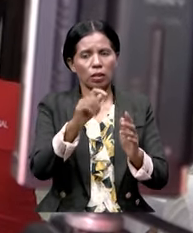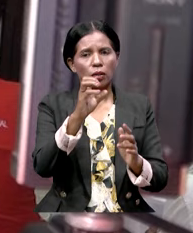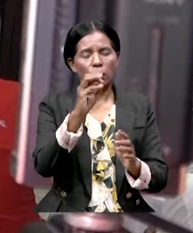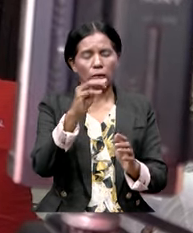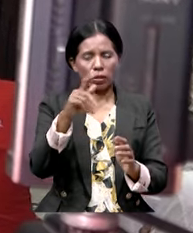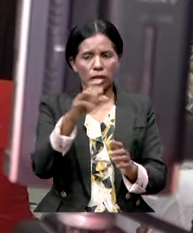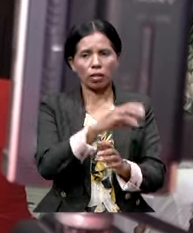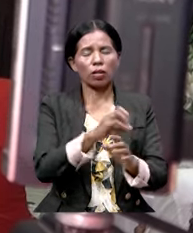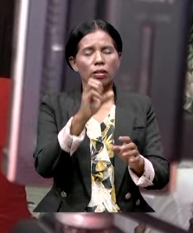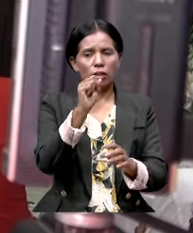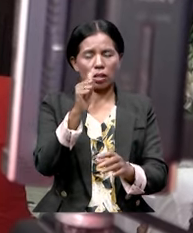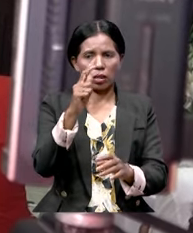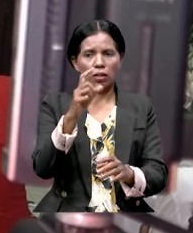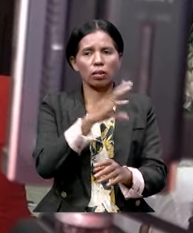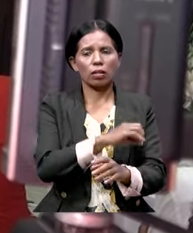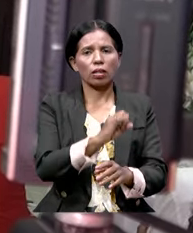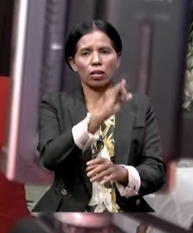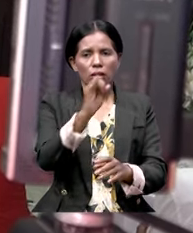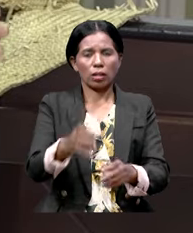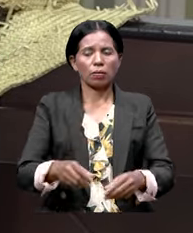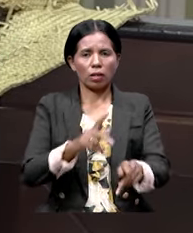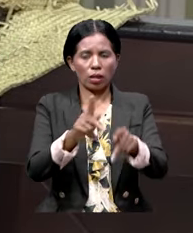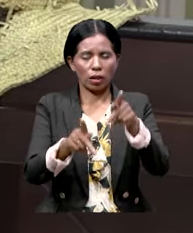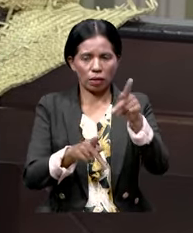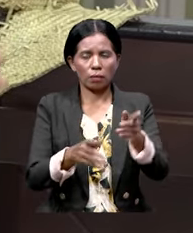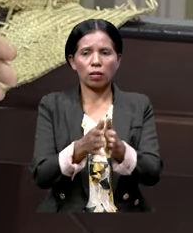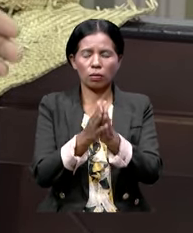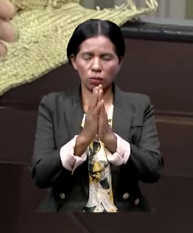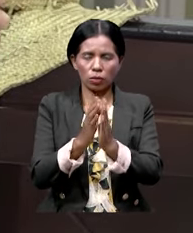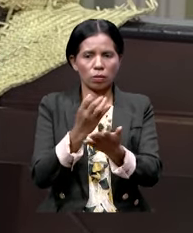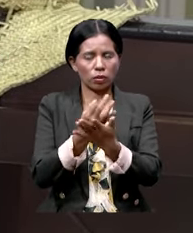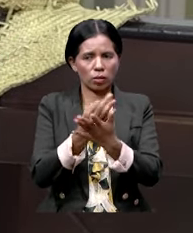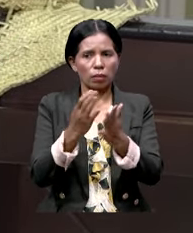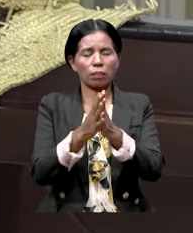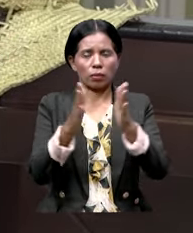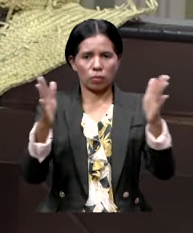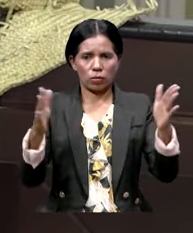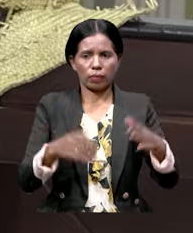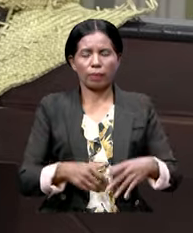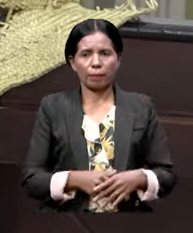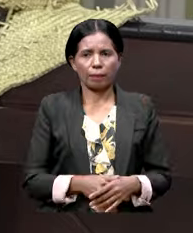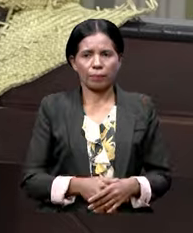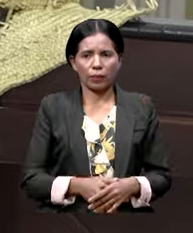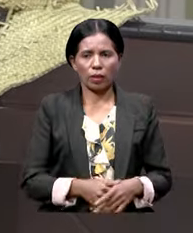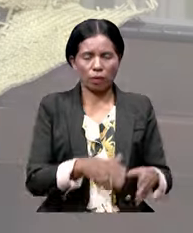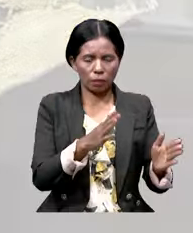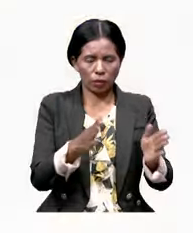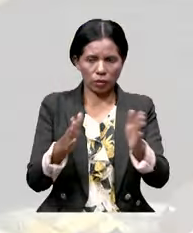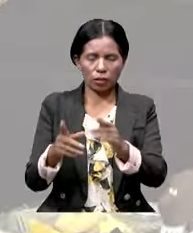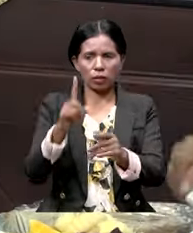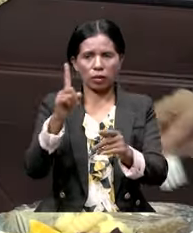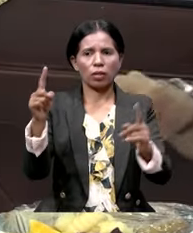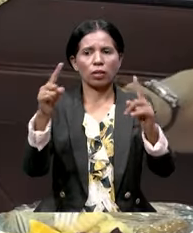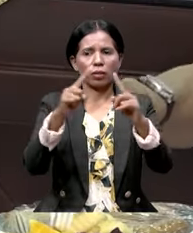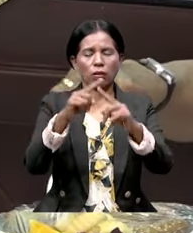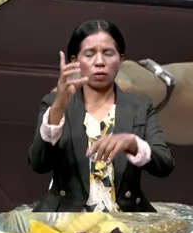organização urbana considera indemnização ne be comunidade balung husu montante bot. Proses ini to lorong kita